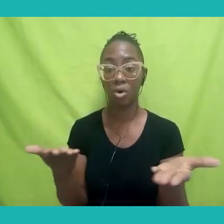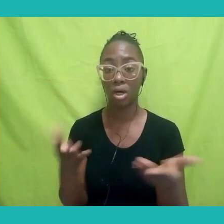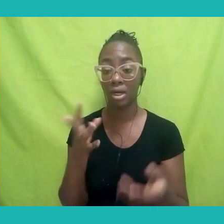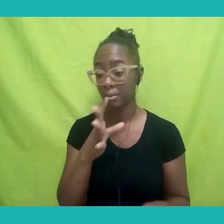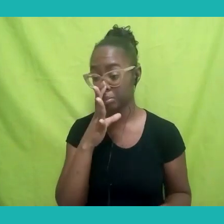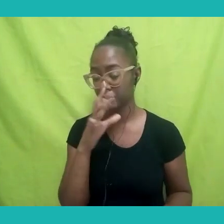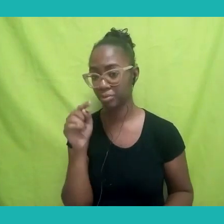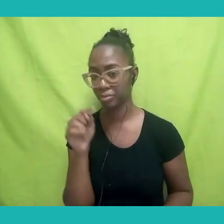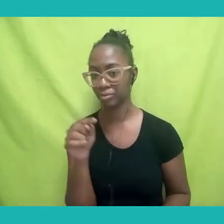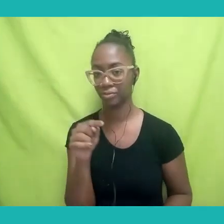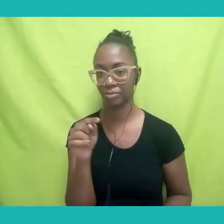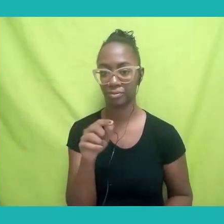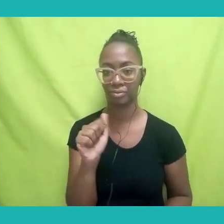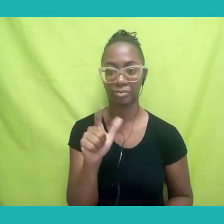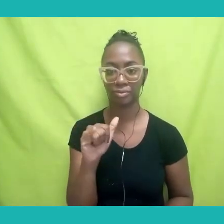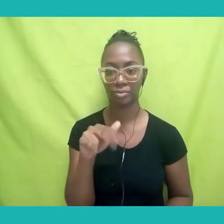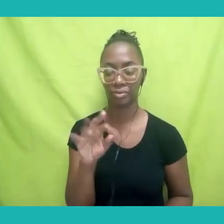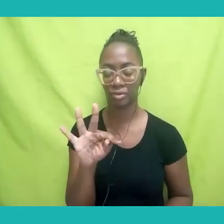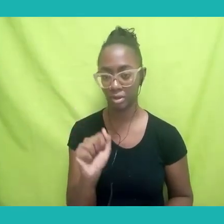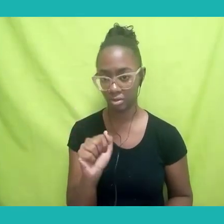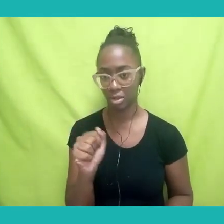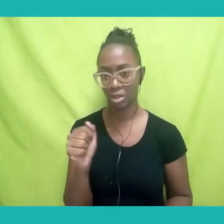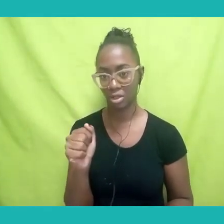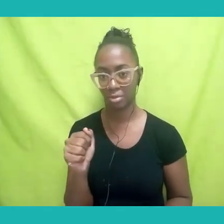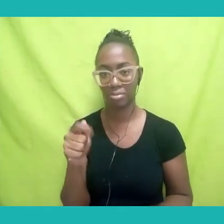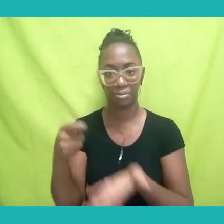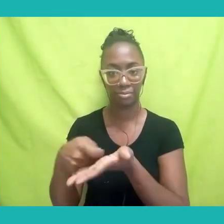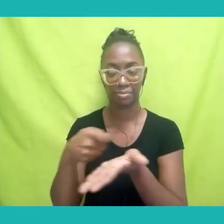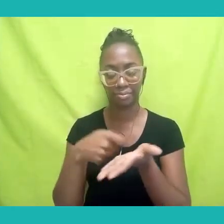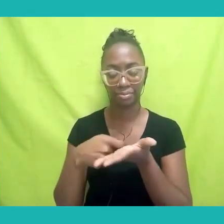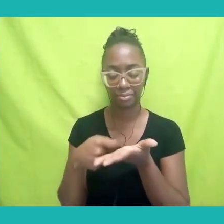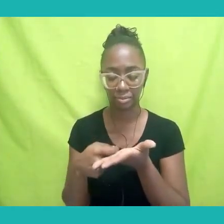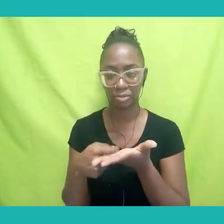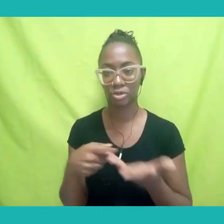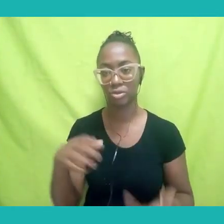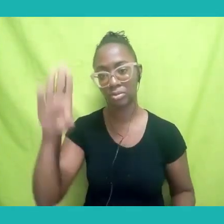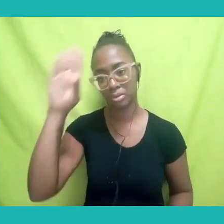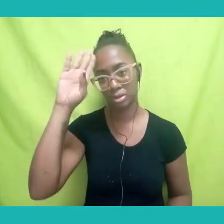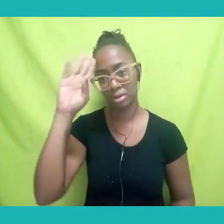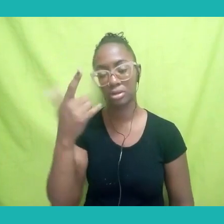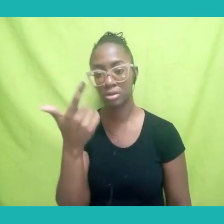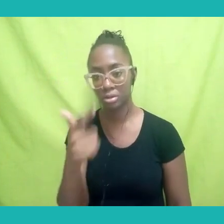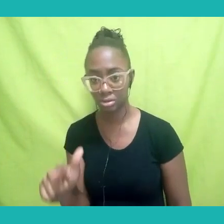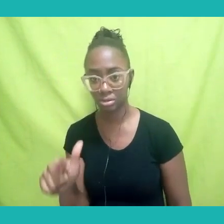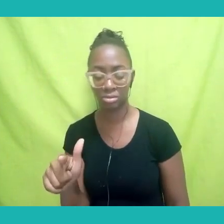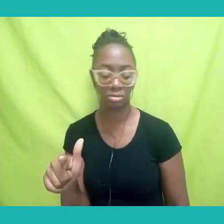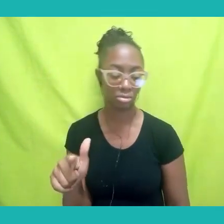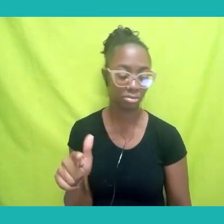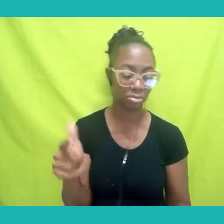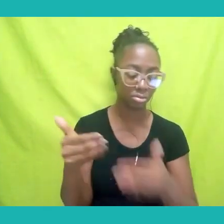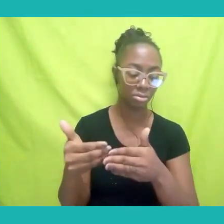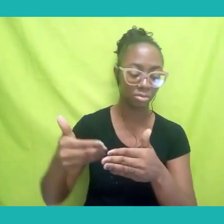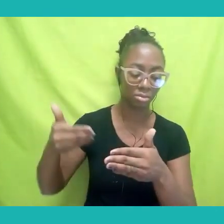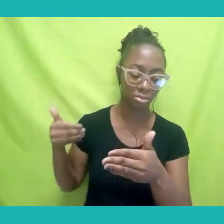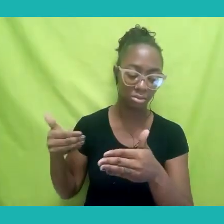as alíquotas de contribuição à pensão militar, novamente a situação anterior